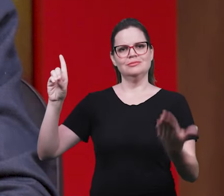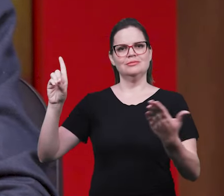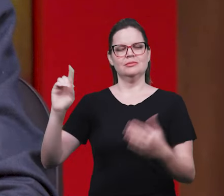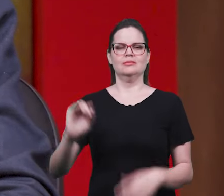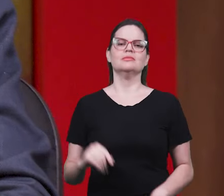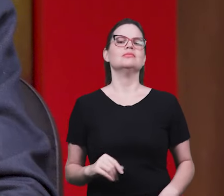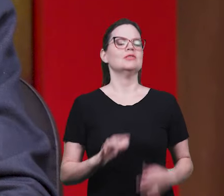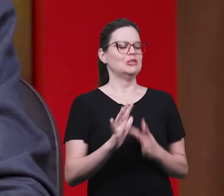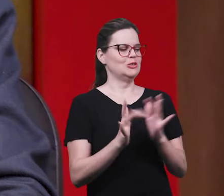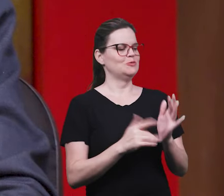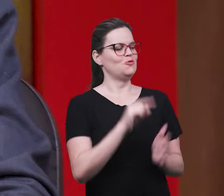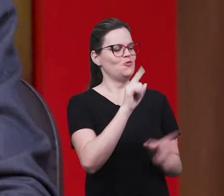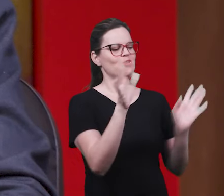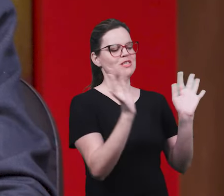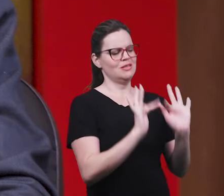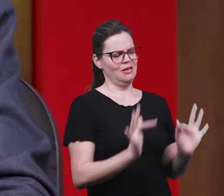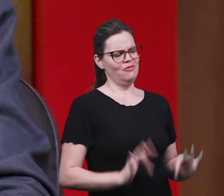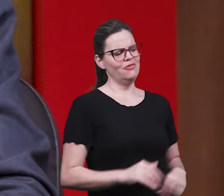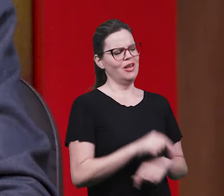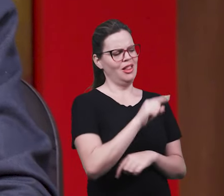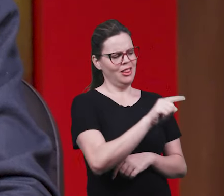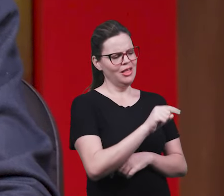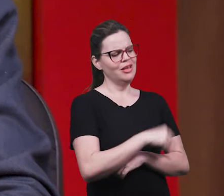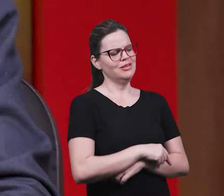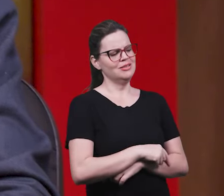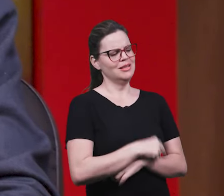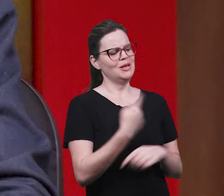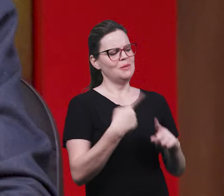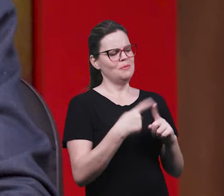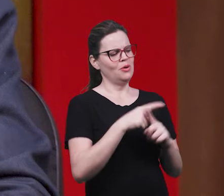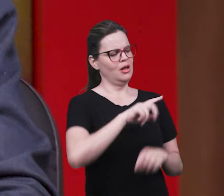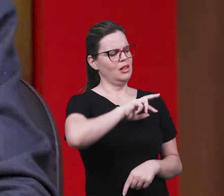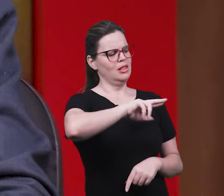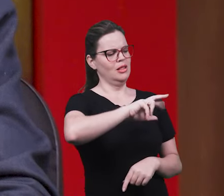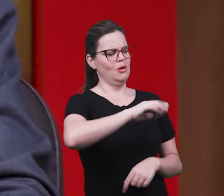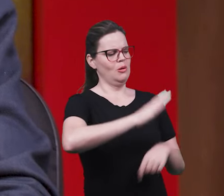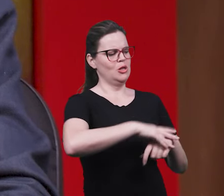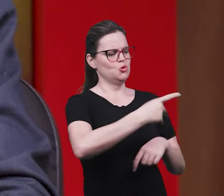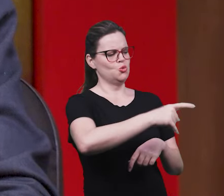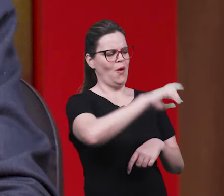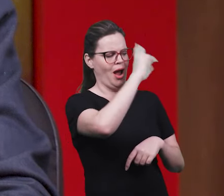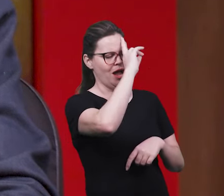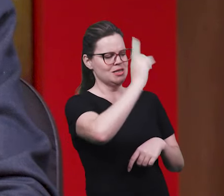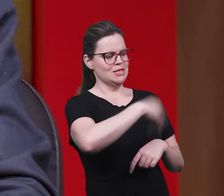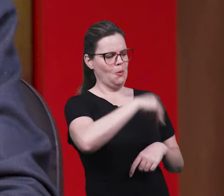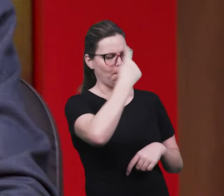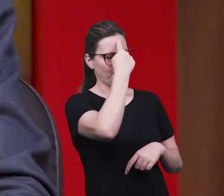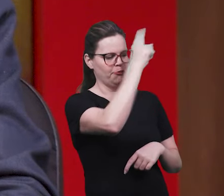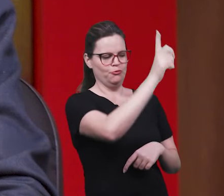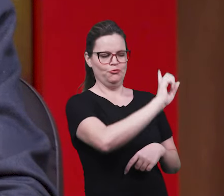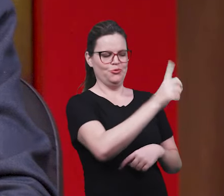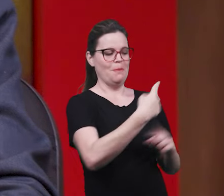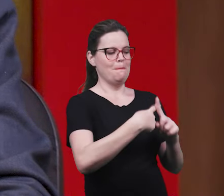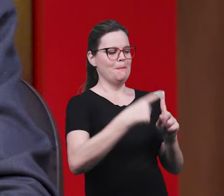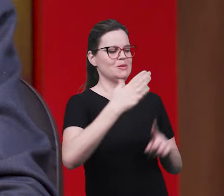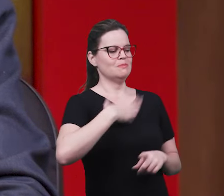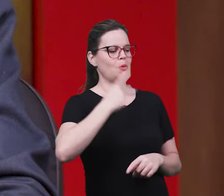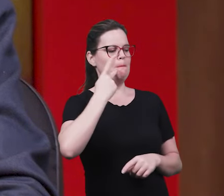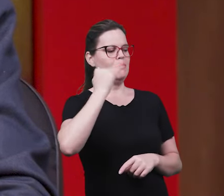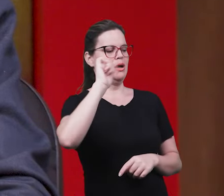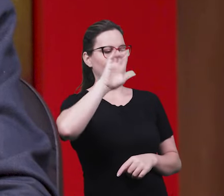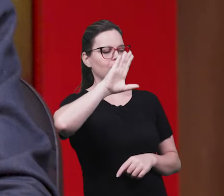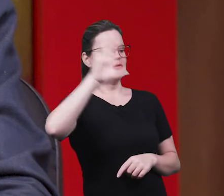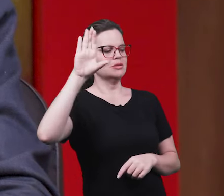para ele: bem-aventurado és tu, Simão Barjonas, porque não revelaste nem a carne nem o sangue, mas o meu Pai que está no